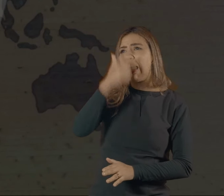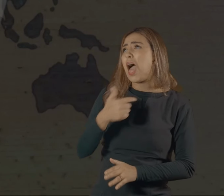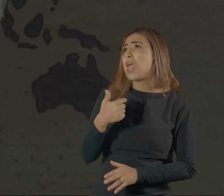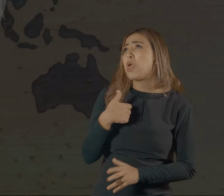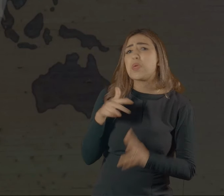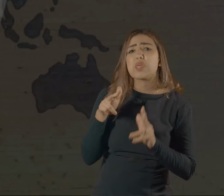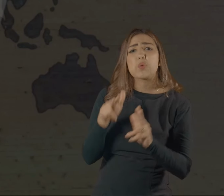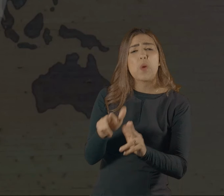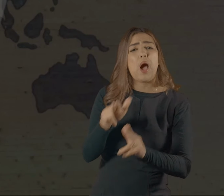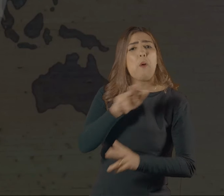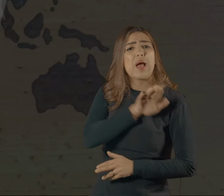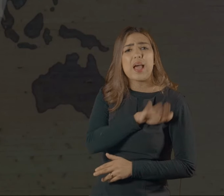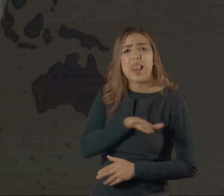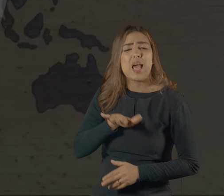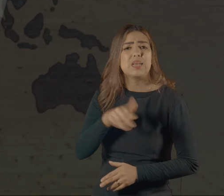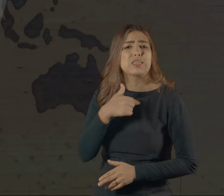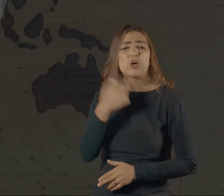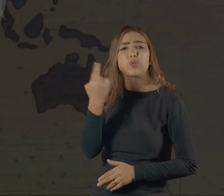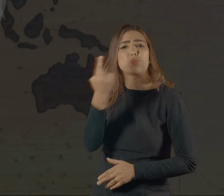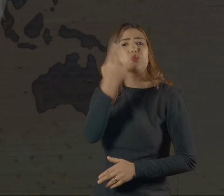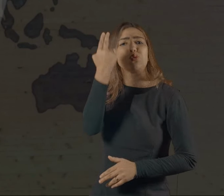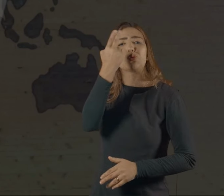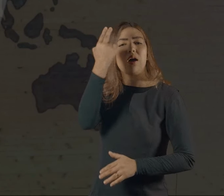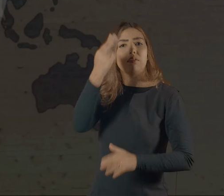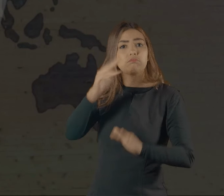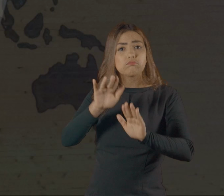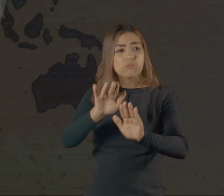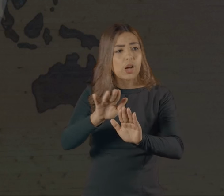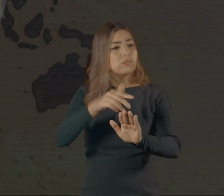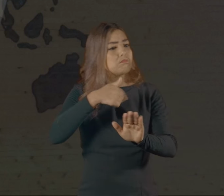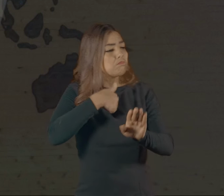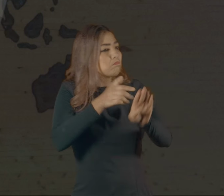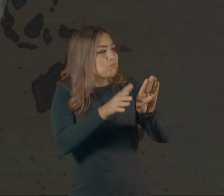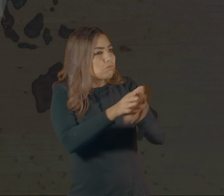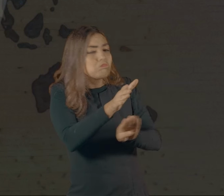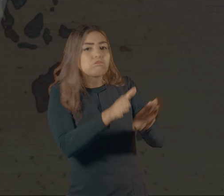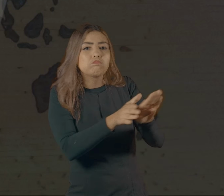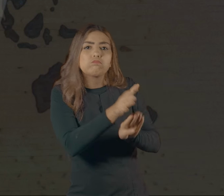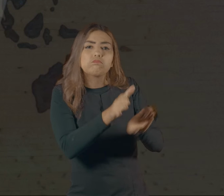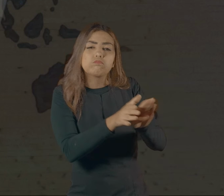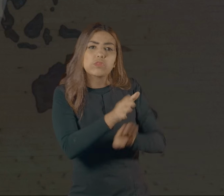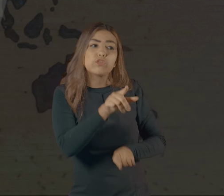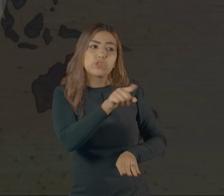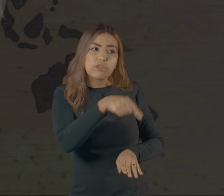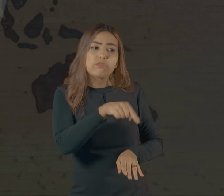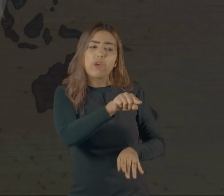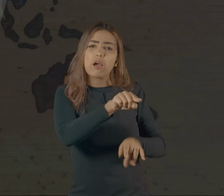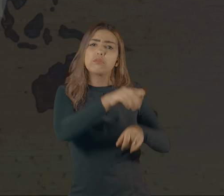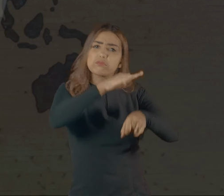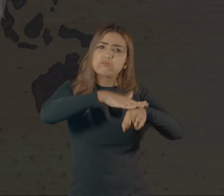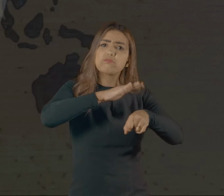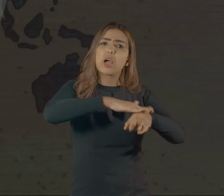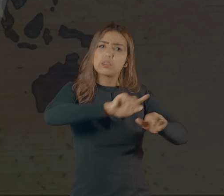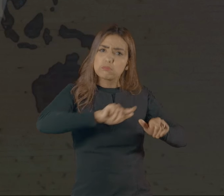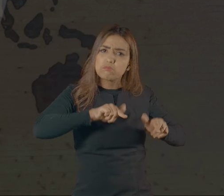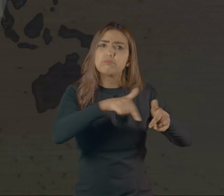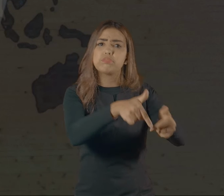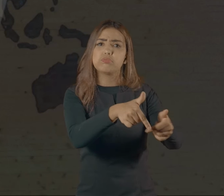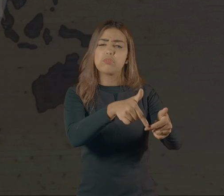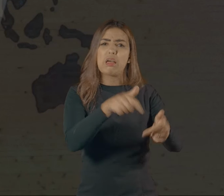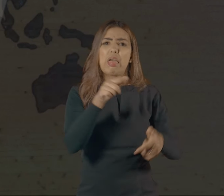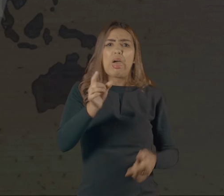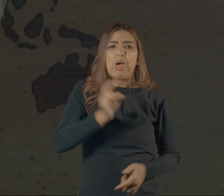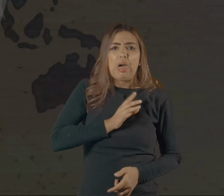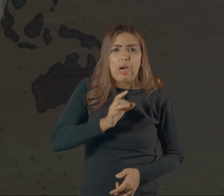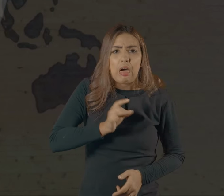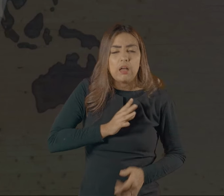a quem eu te enviar, irás, e tudo quanto eu te mandar, falarás. Não temas diante deles, porque eu sou